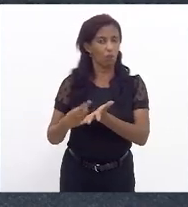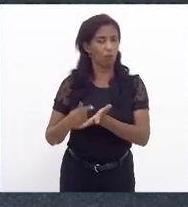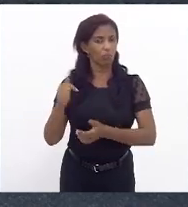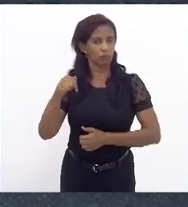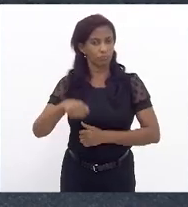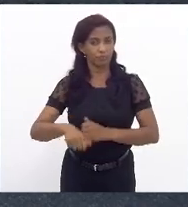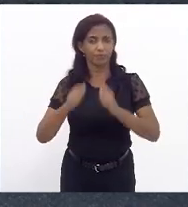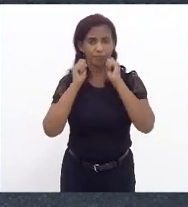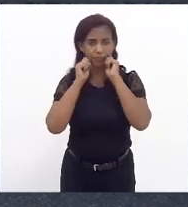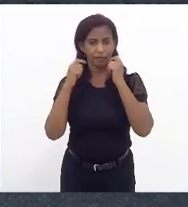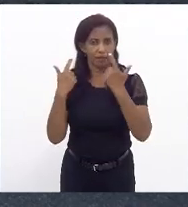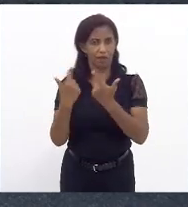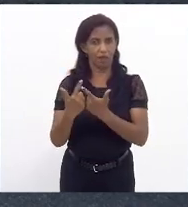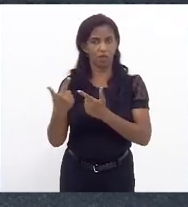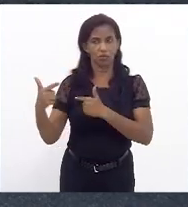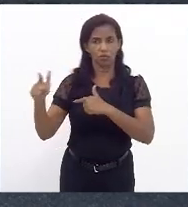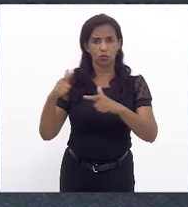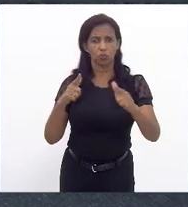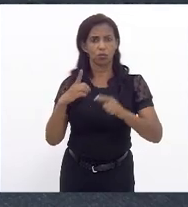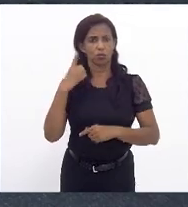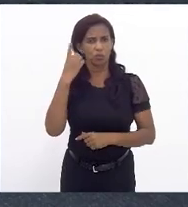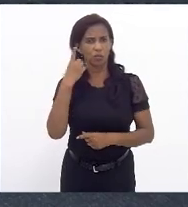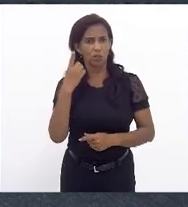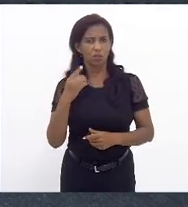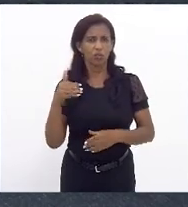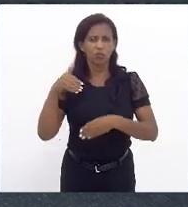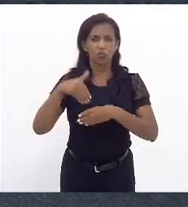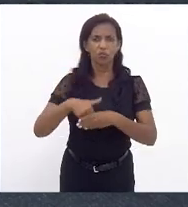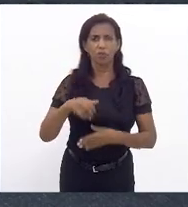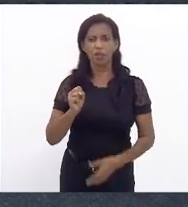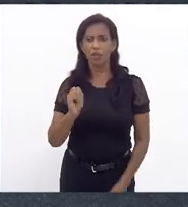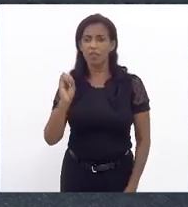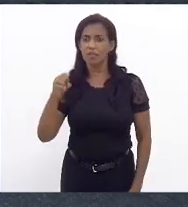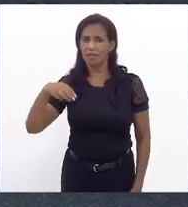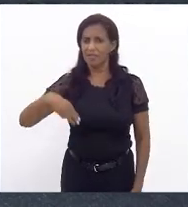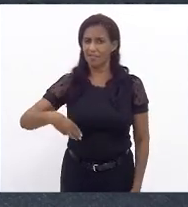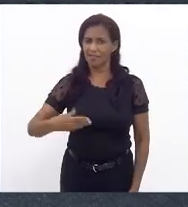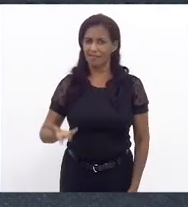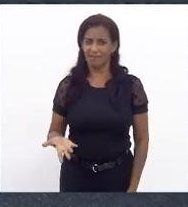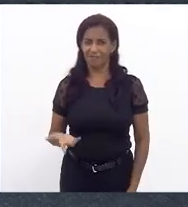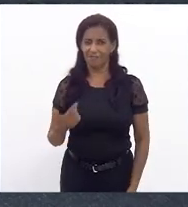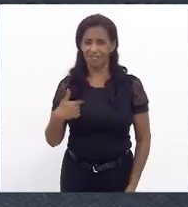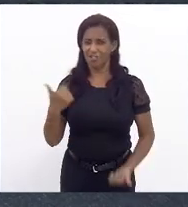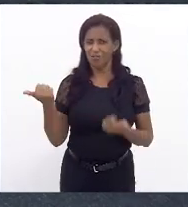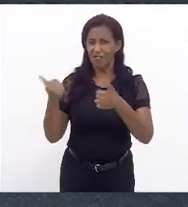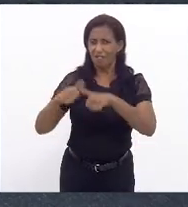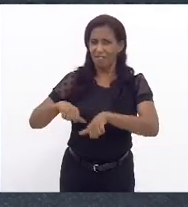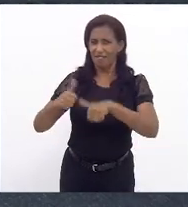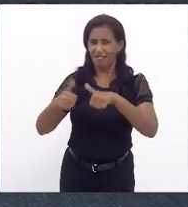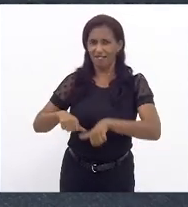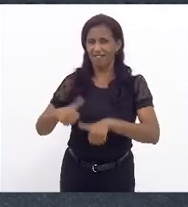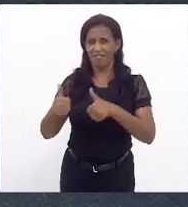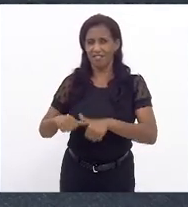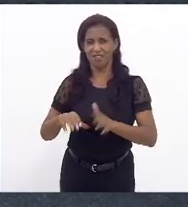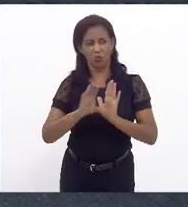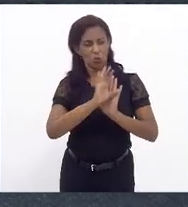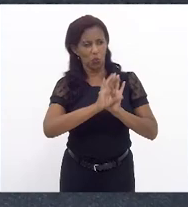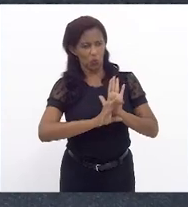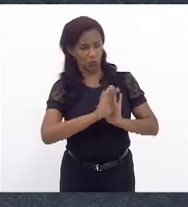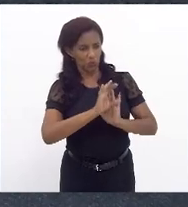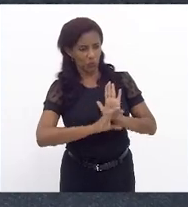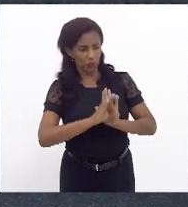com vários deputados de votar o sim. Aqui nós não estamos analisando